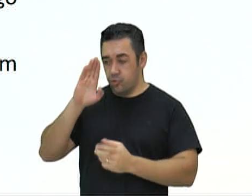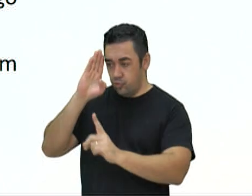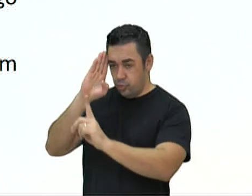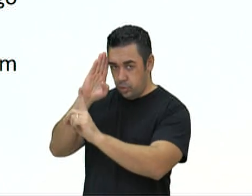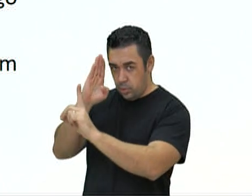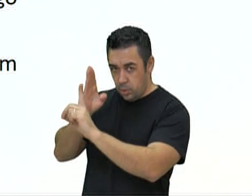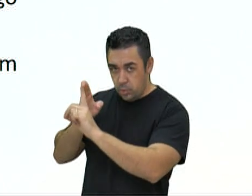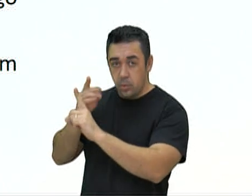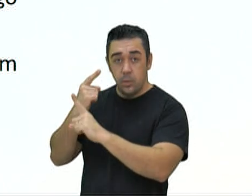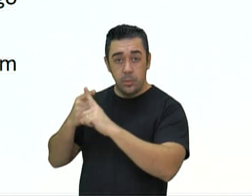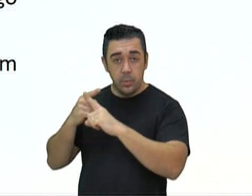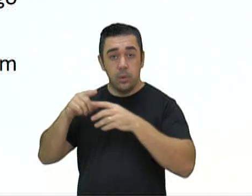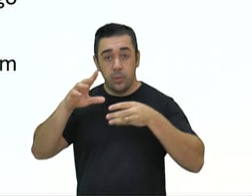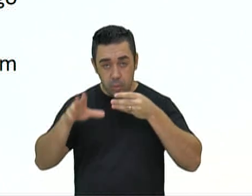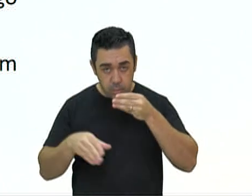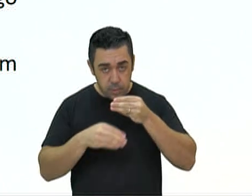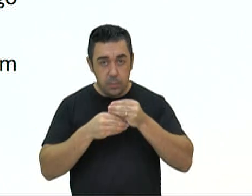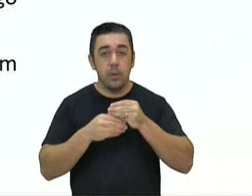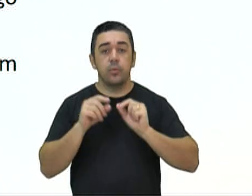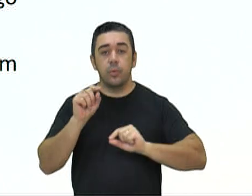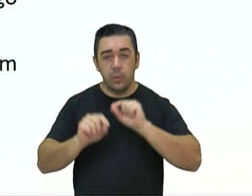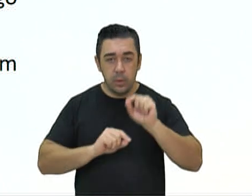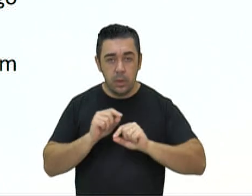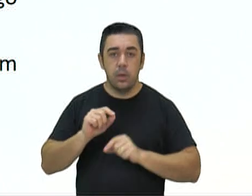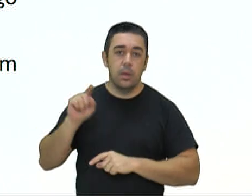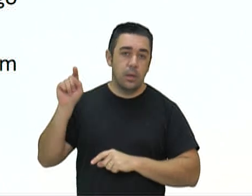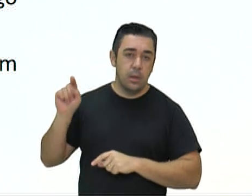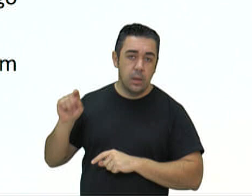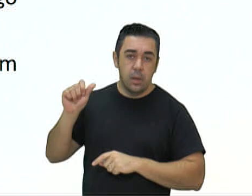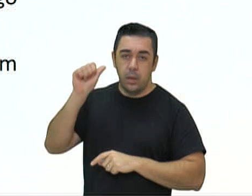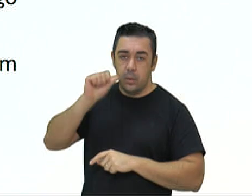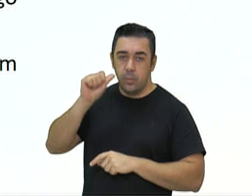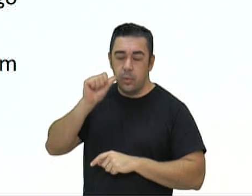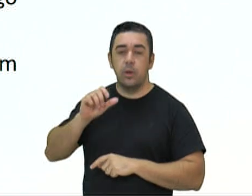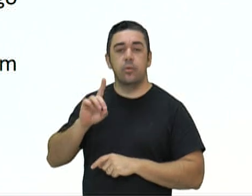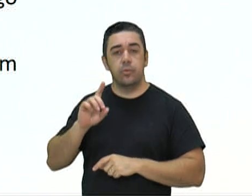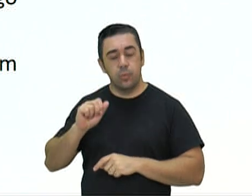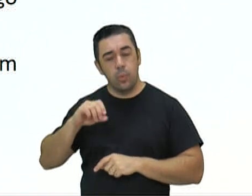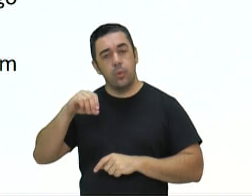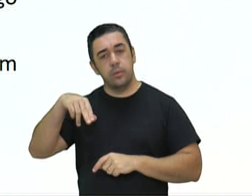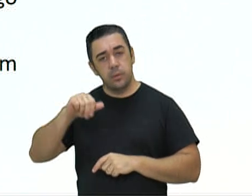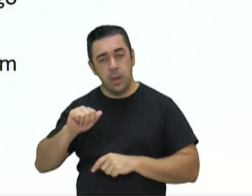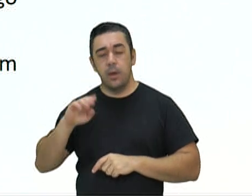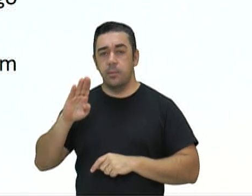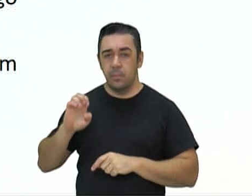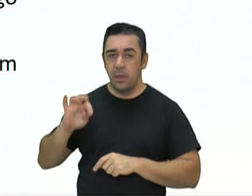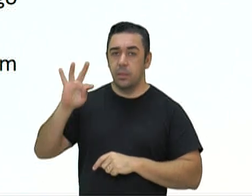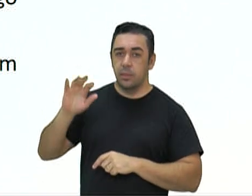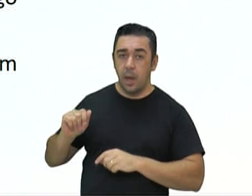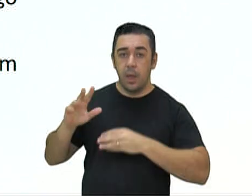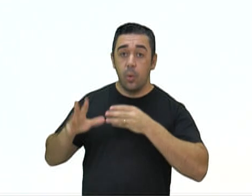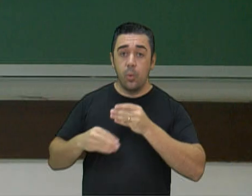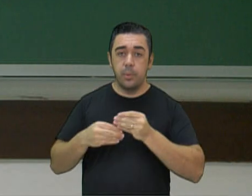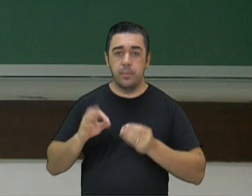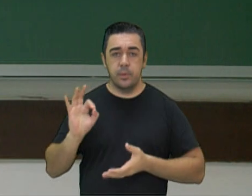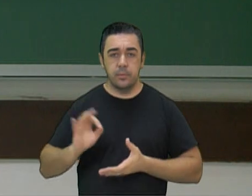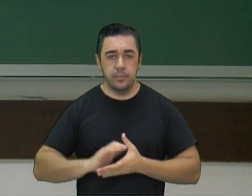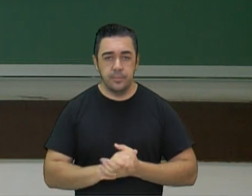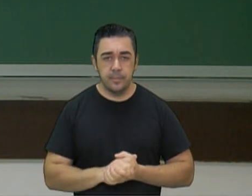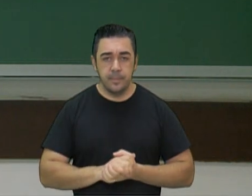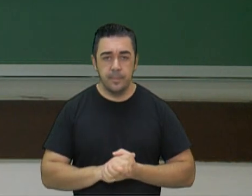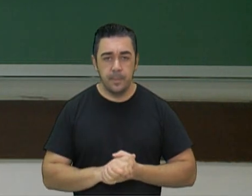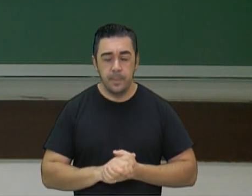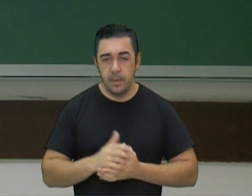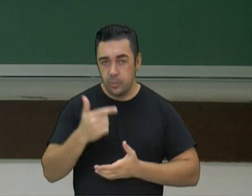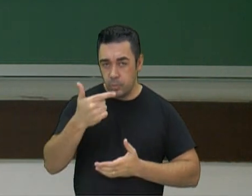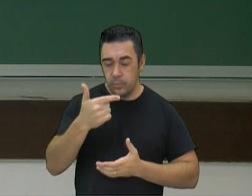direto, pois pede um complemento, no caso, né, é a dona Benta, né, ali que a gente tem de complemento, ok?